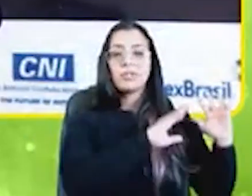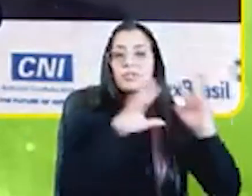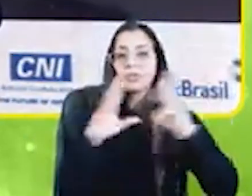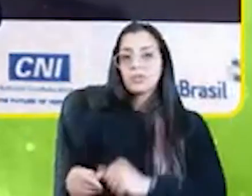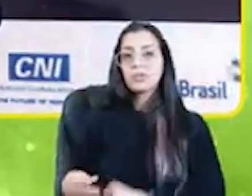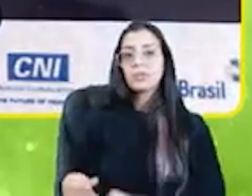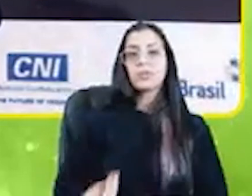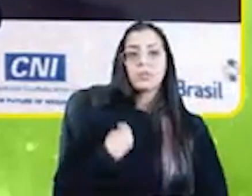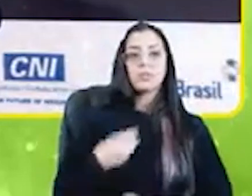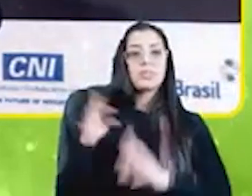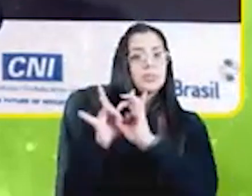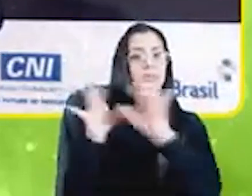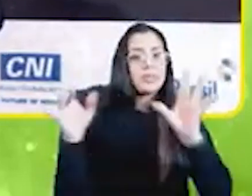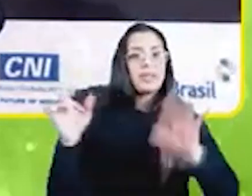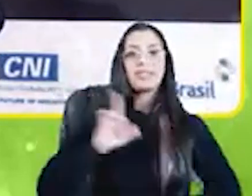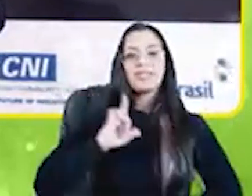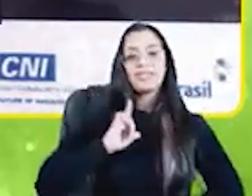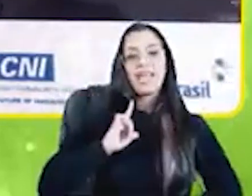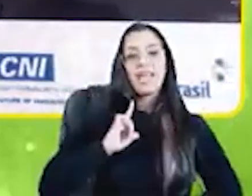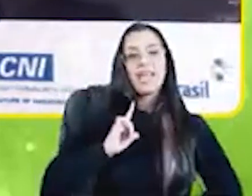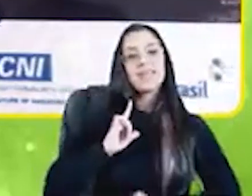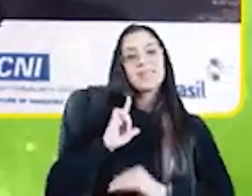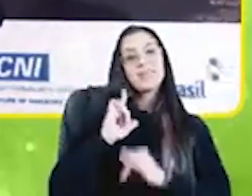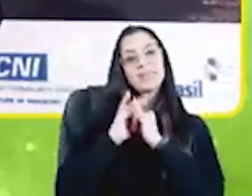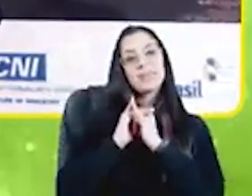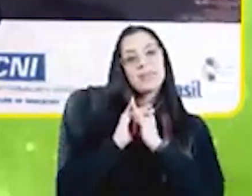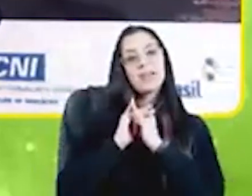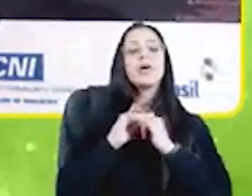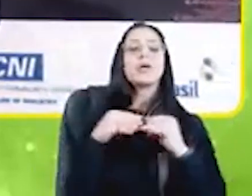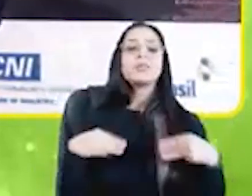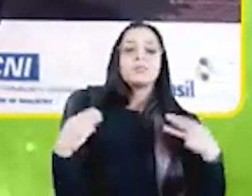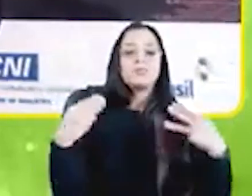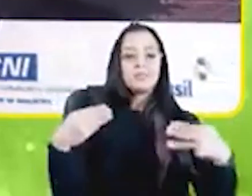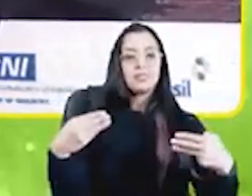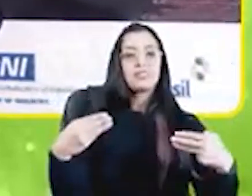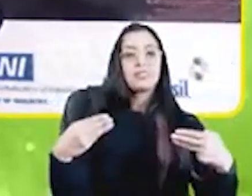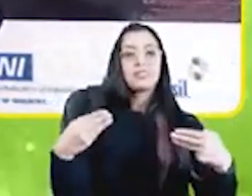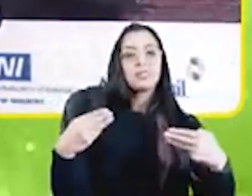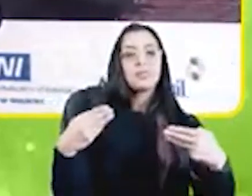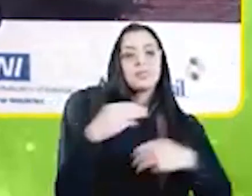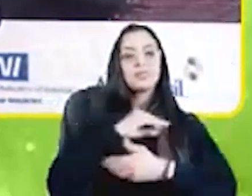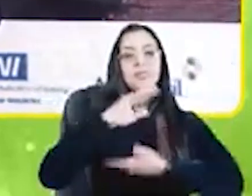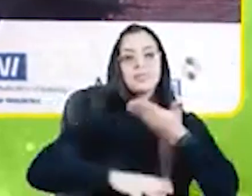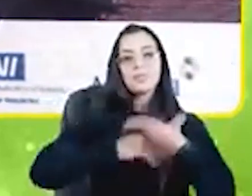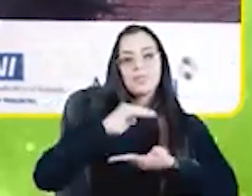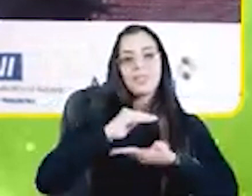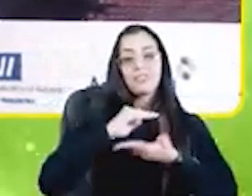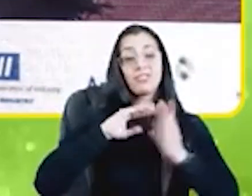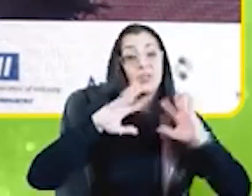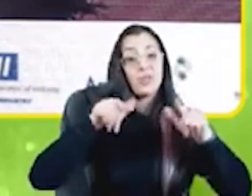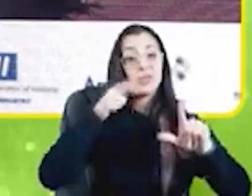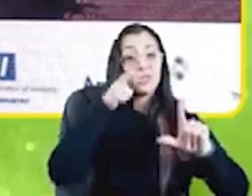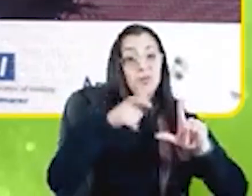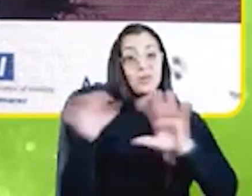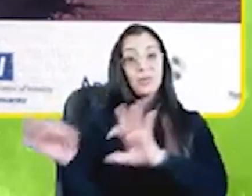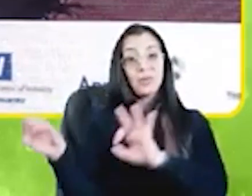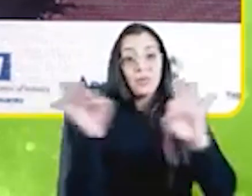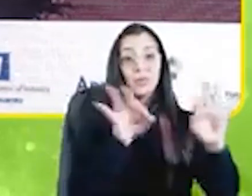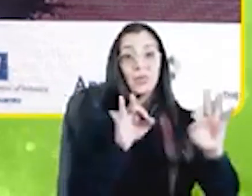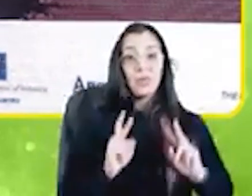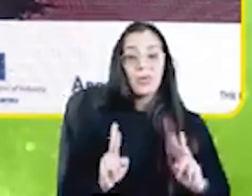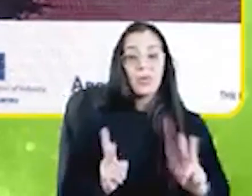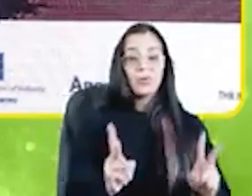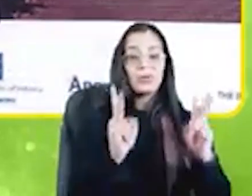meio ambiente Então continue nos acompanhando para quem está pela internet para que está presente aqui em Glasgow e